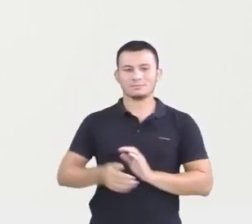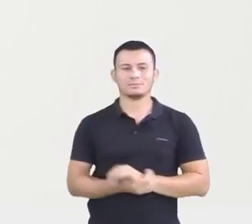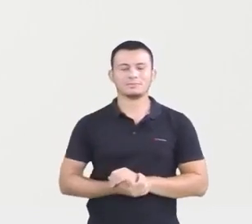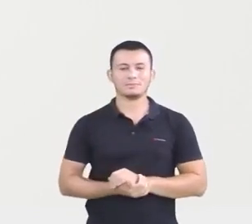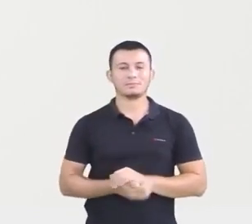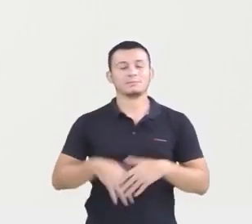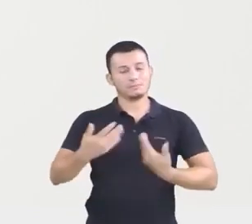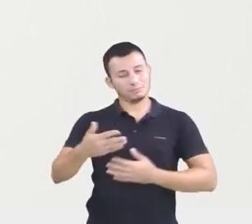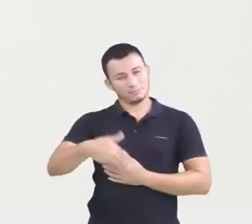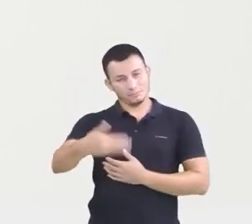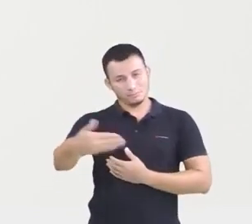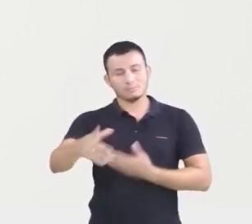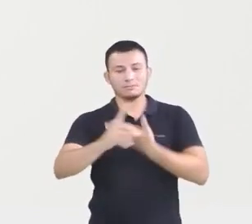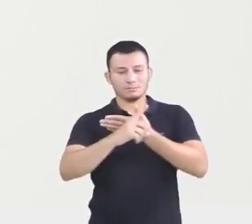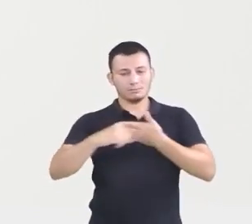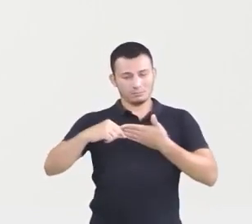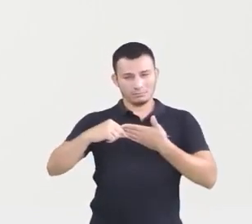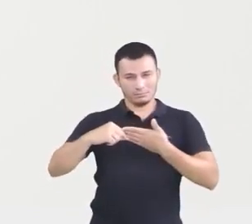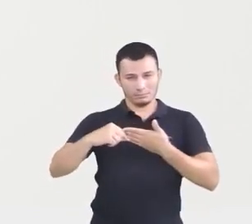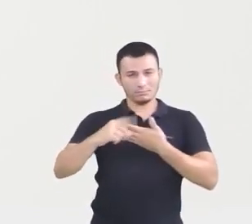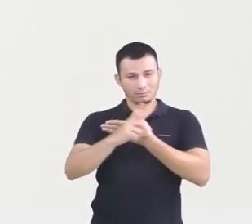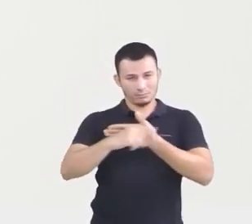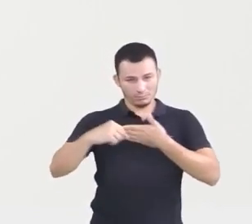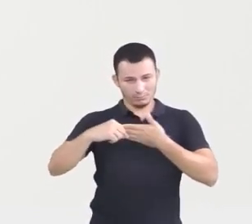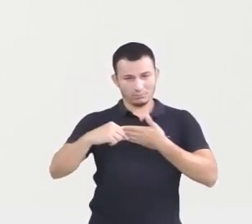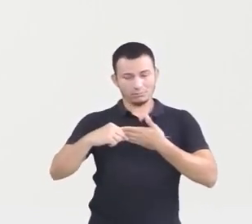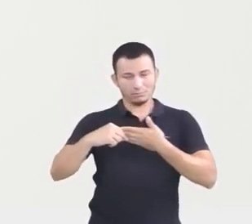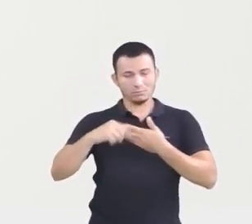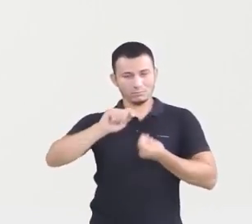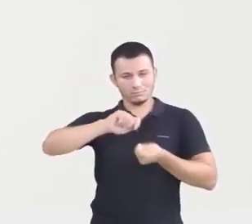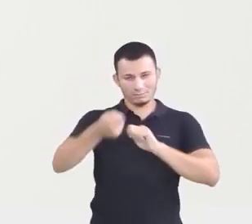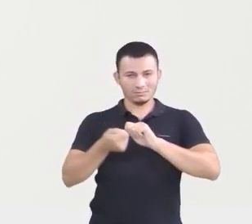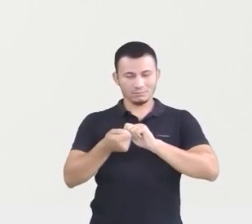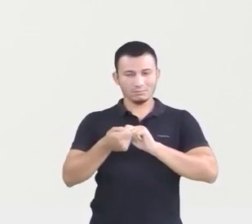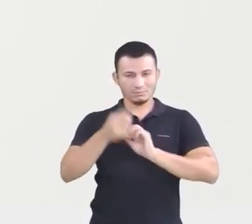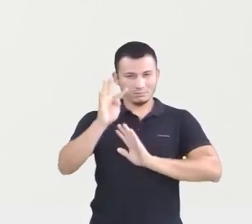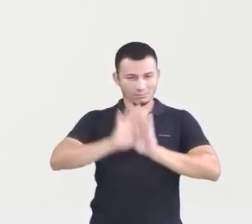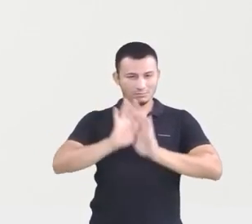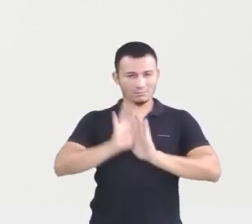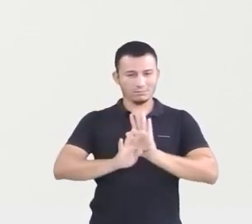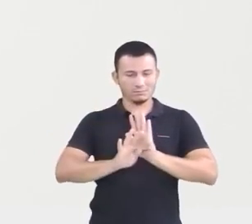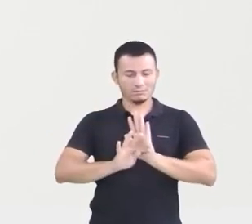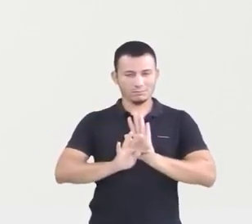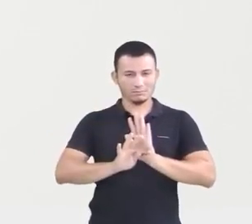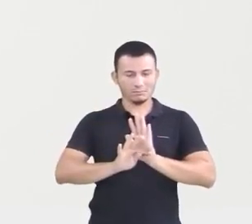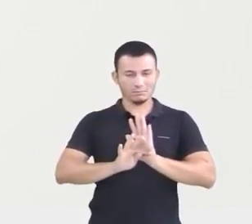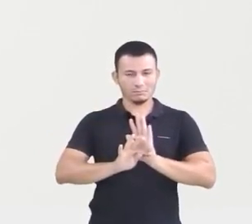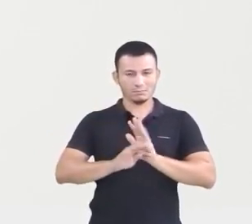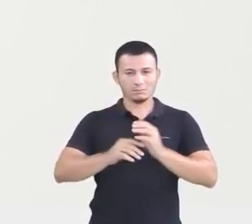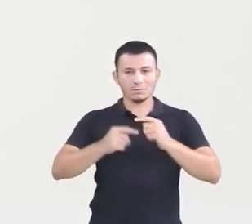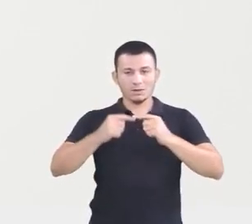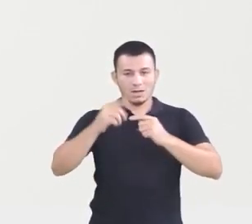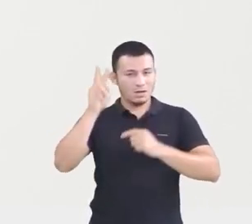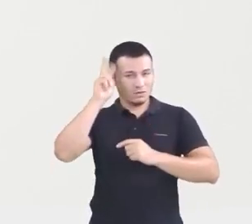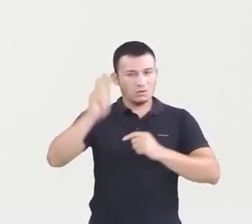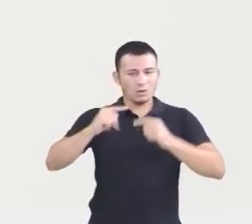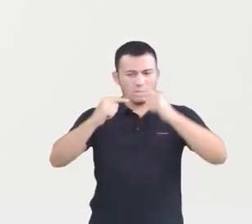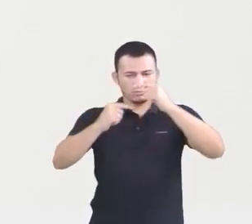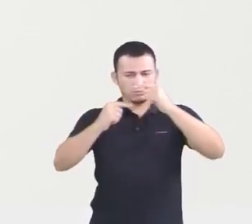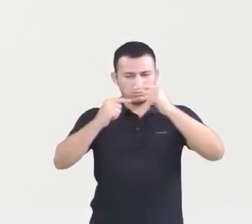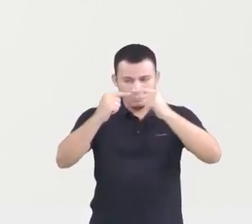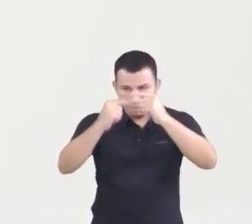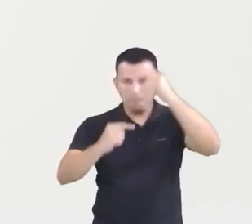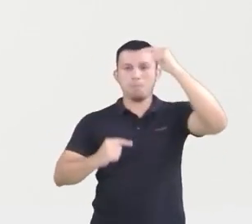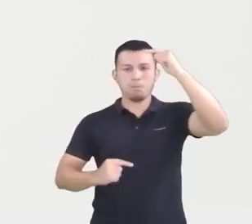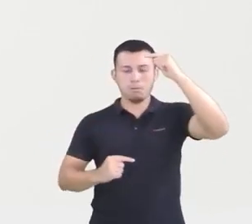Posteriormente, o autor reescreveu sua obra, aumentando a história, incluindo